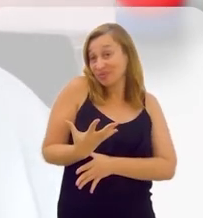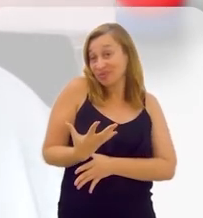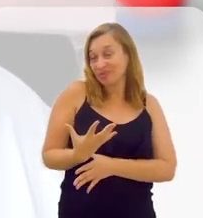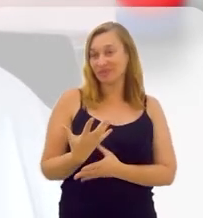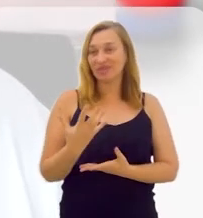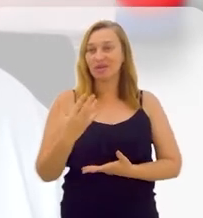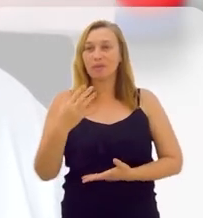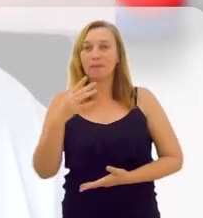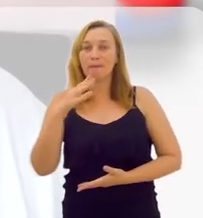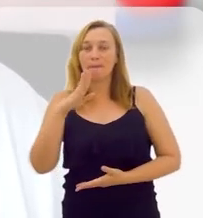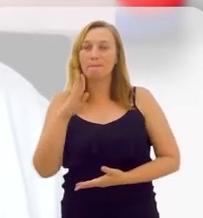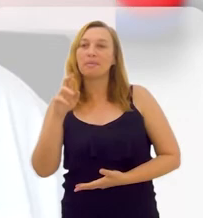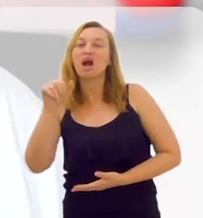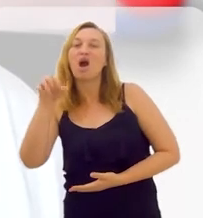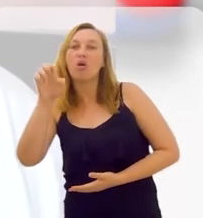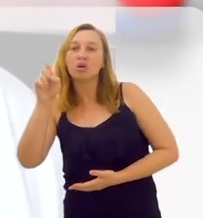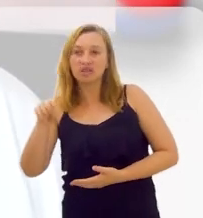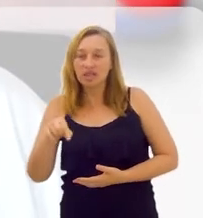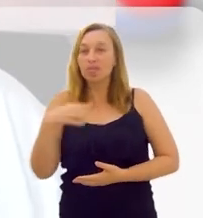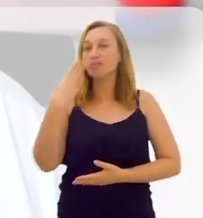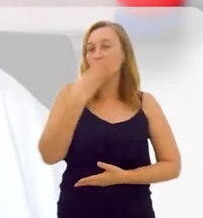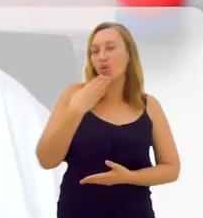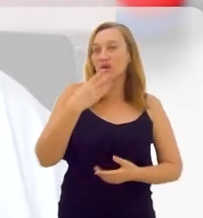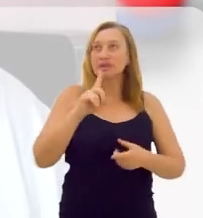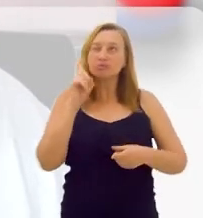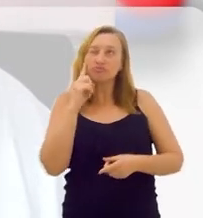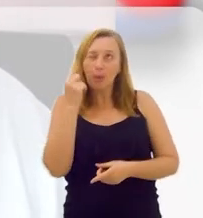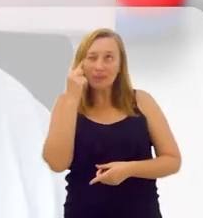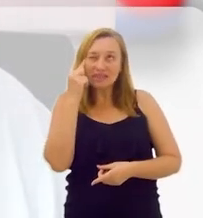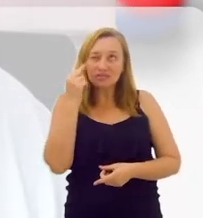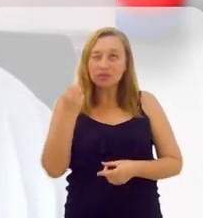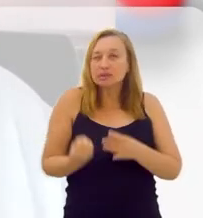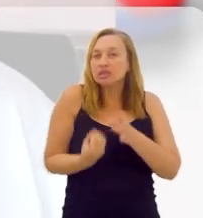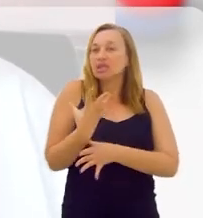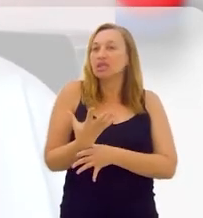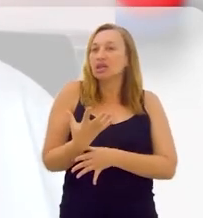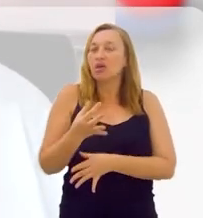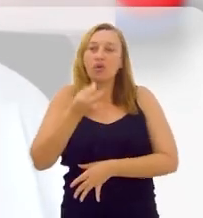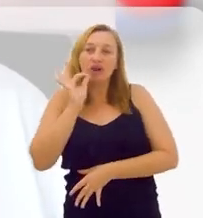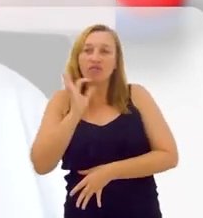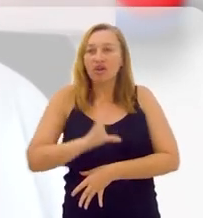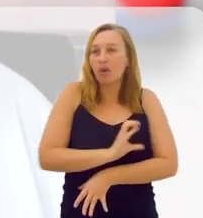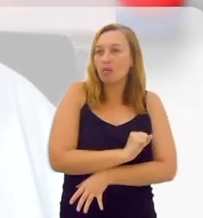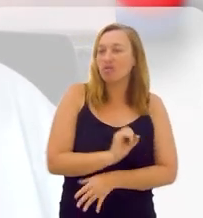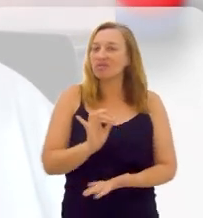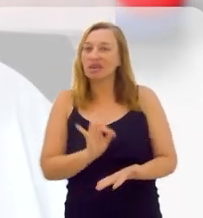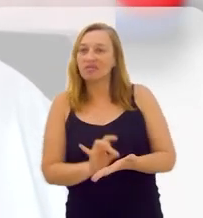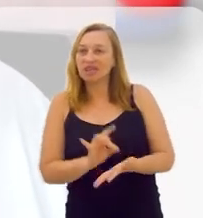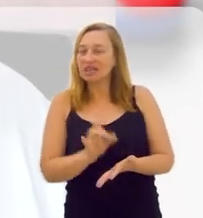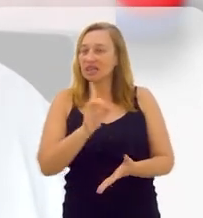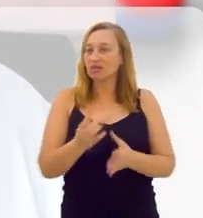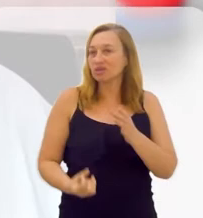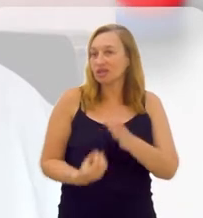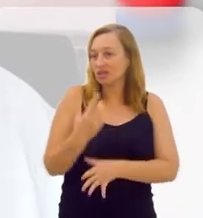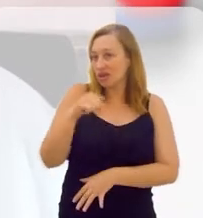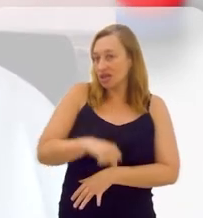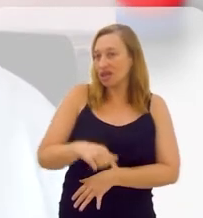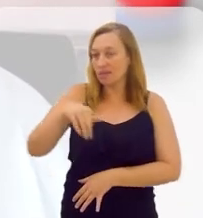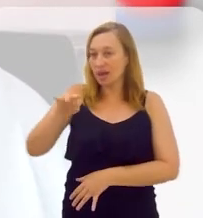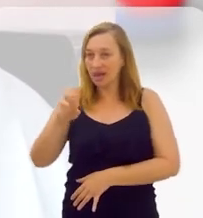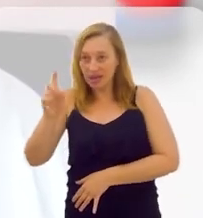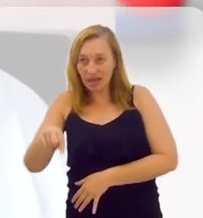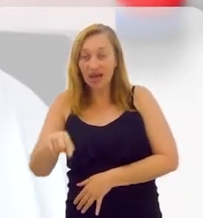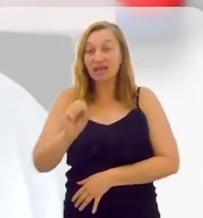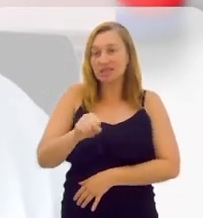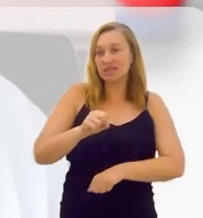era brownie, bolo, essas coisas, e aí nós resolvemos criar o Café com Amor. Na verdade, ele não nasceu aqui em Maricá,